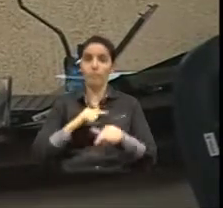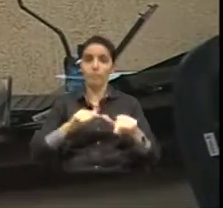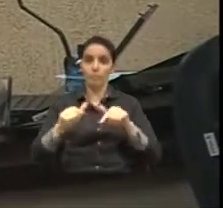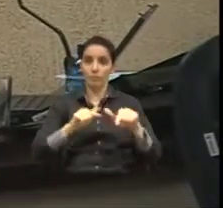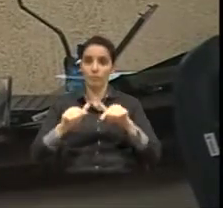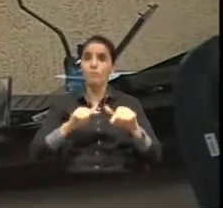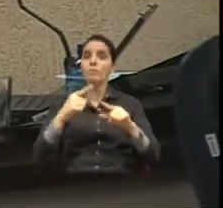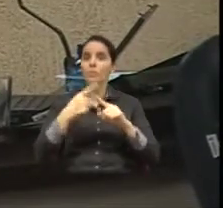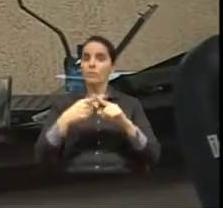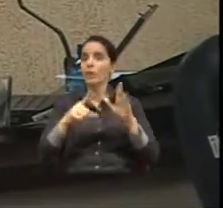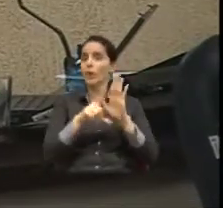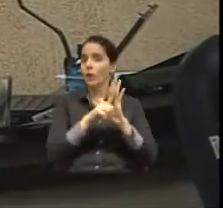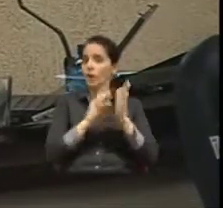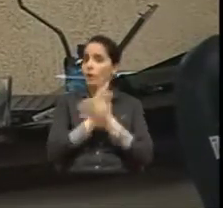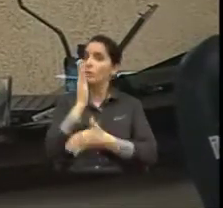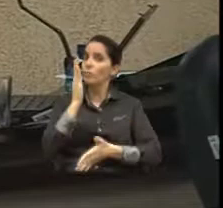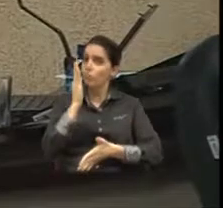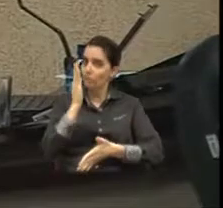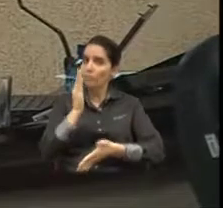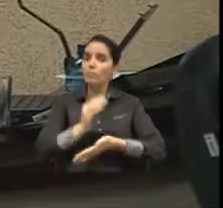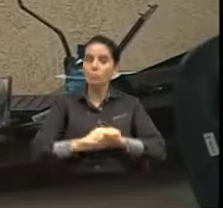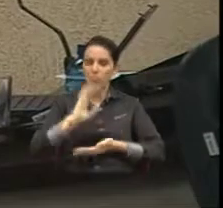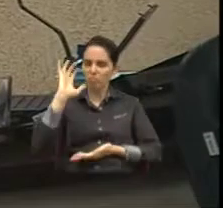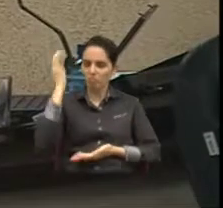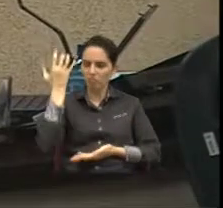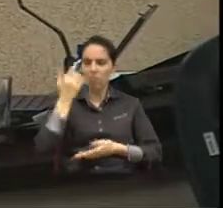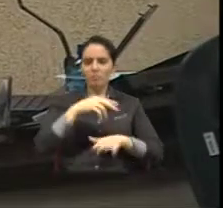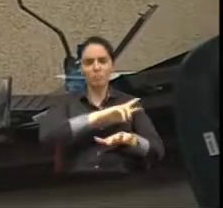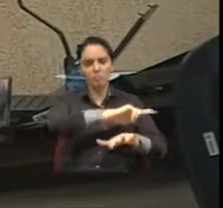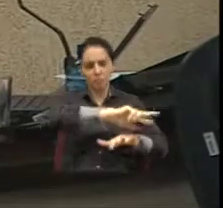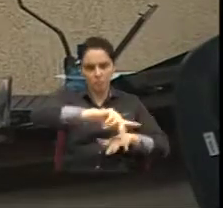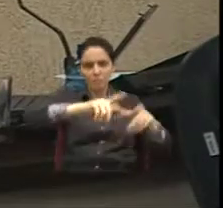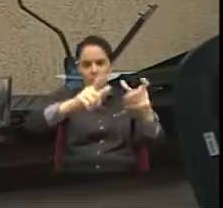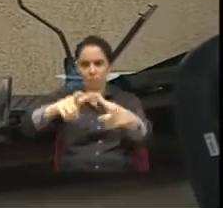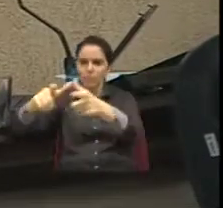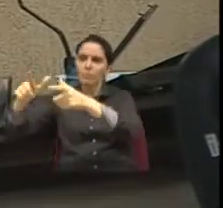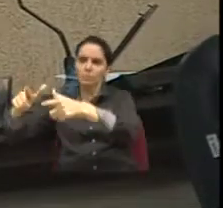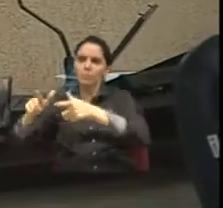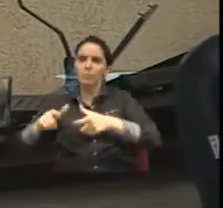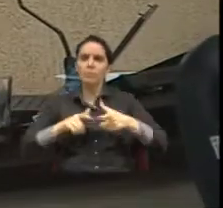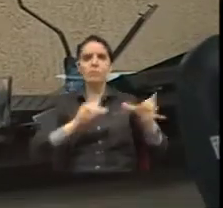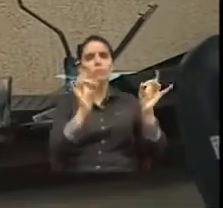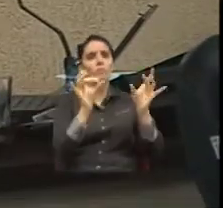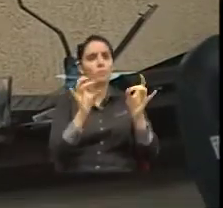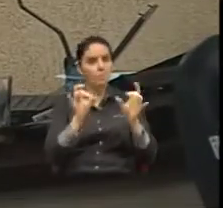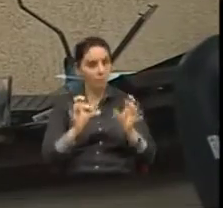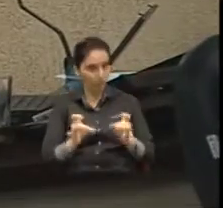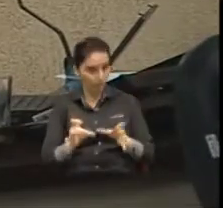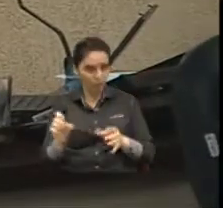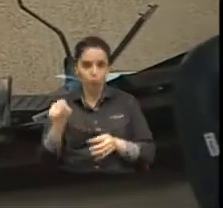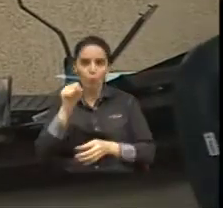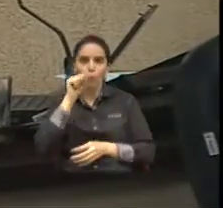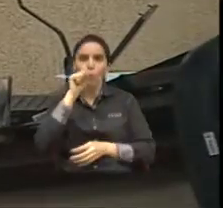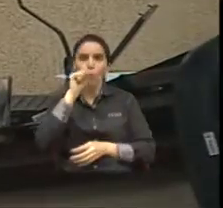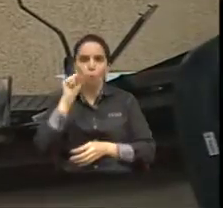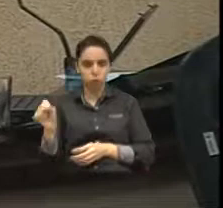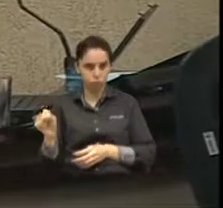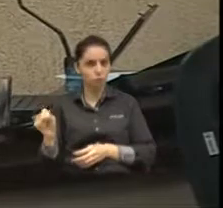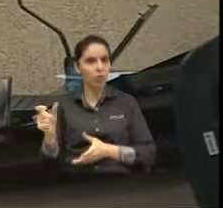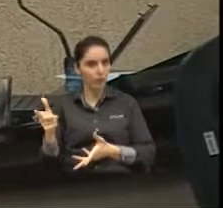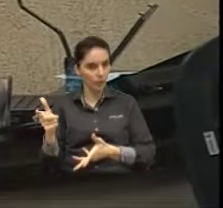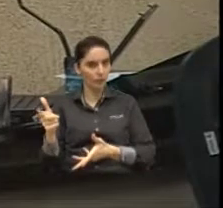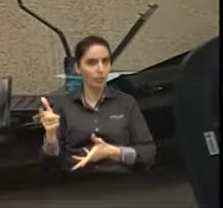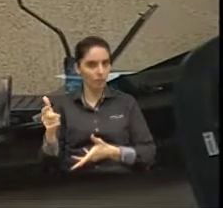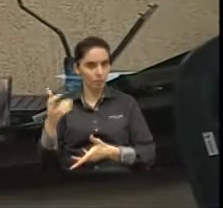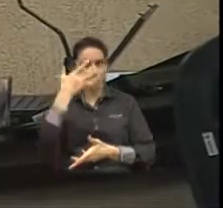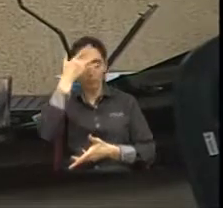porque ele vai se deparar aí na cidade com vários lugares oferecendo esse tipo de